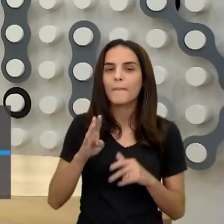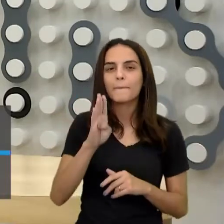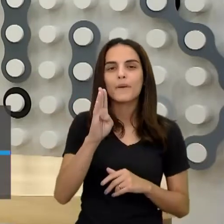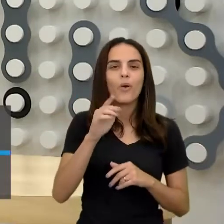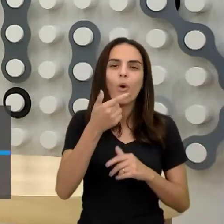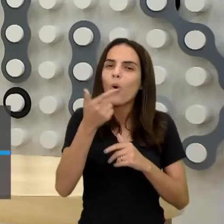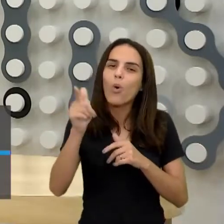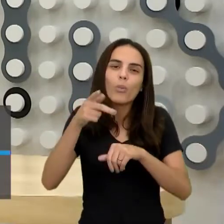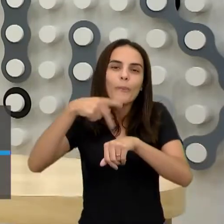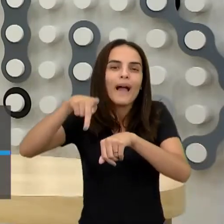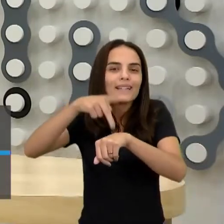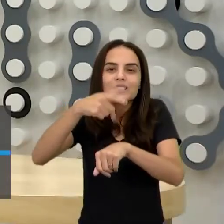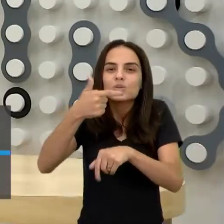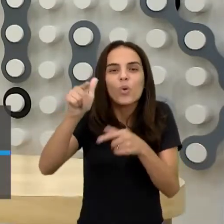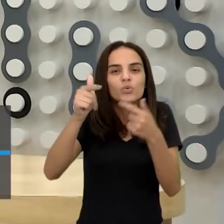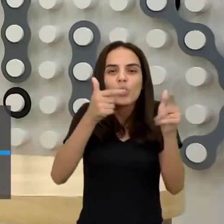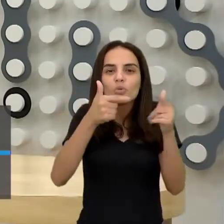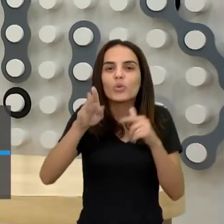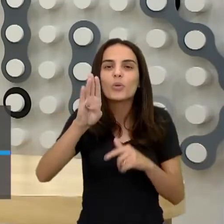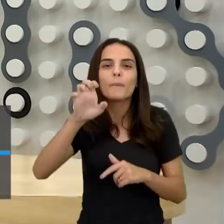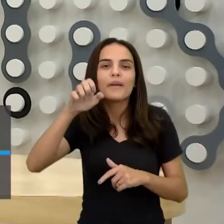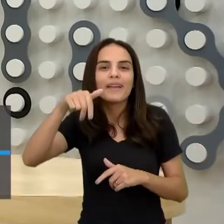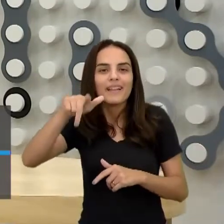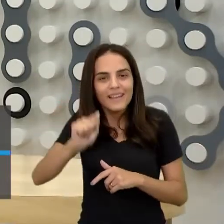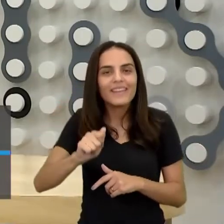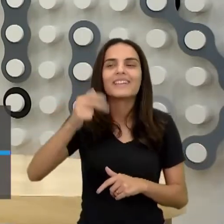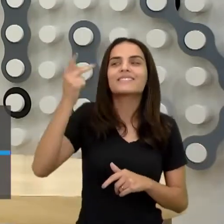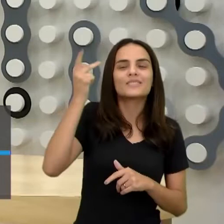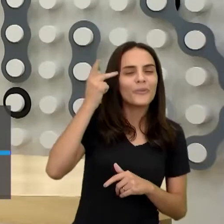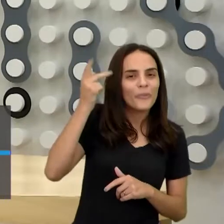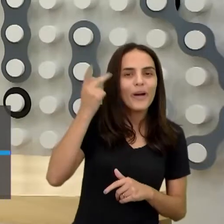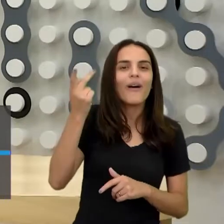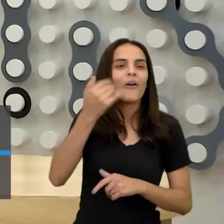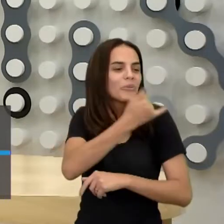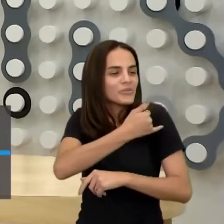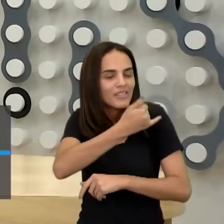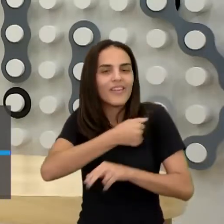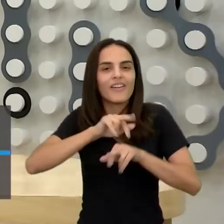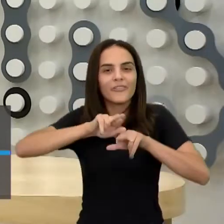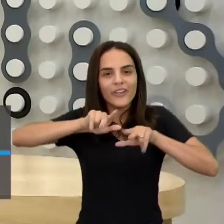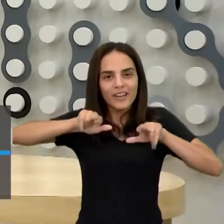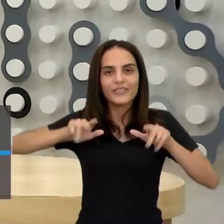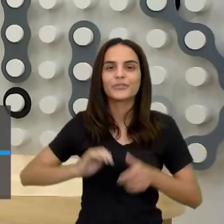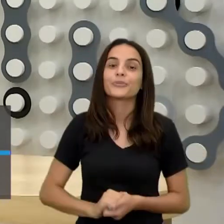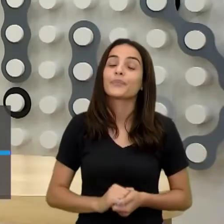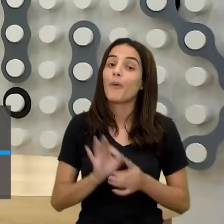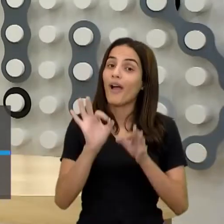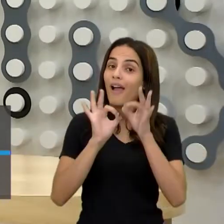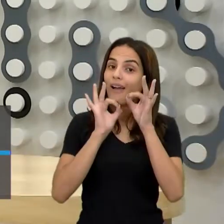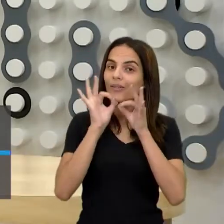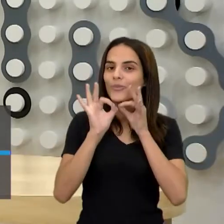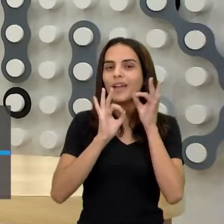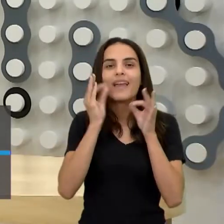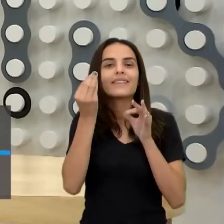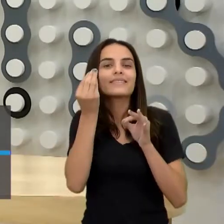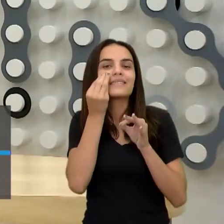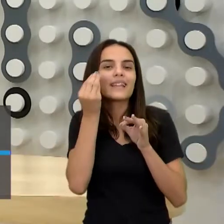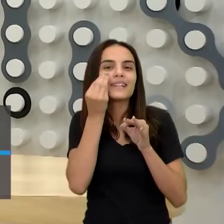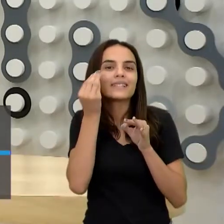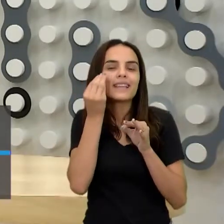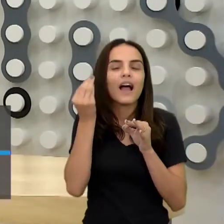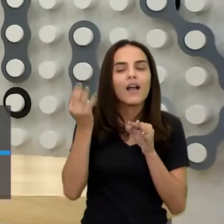Berlim, Montreal, ou, sei lá, São Paulo mesmo, Rio de Janeiro. Ou seja, a argumentação é tentativa